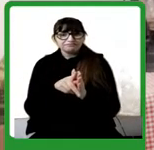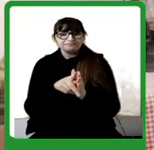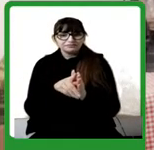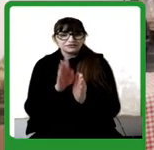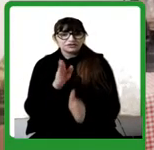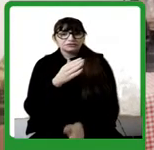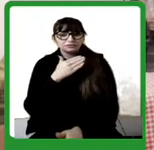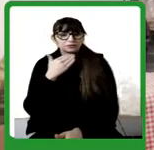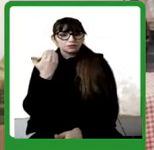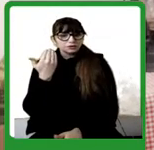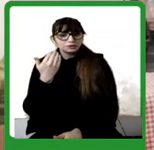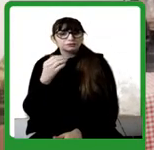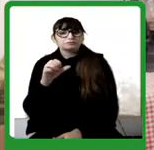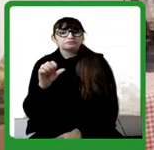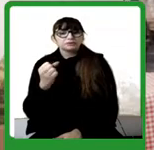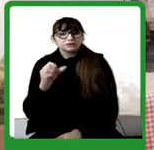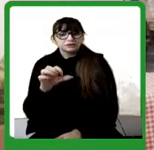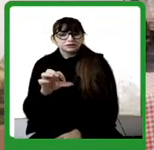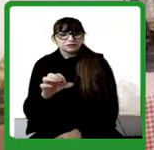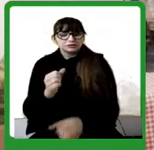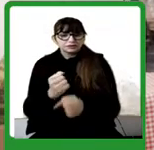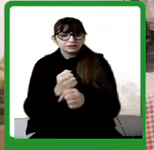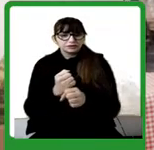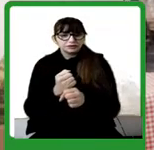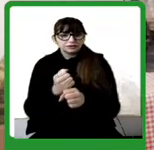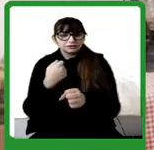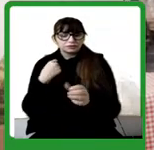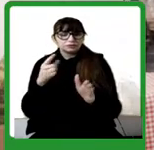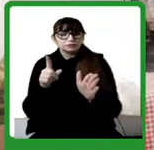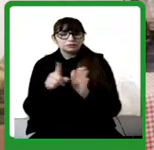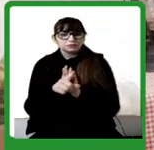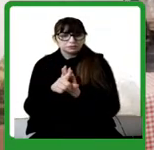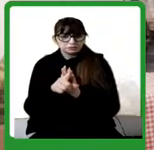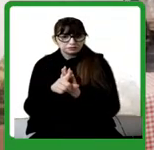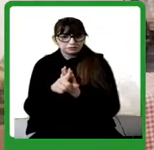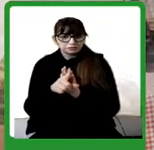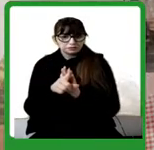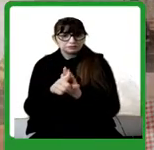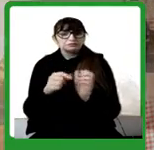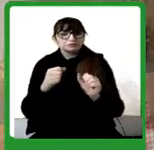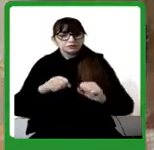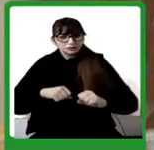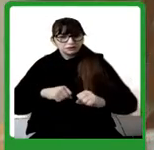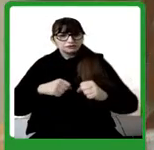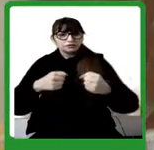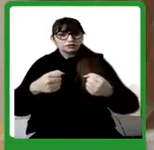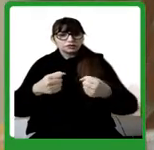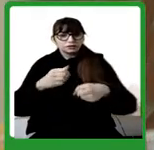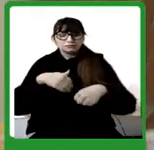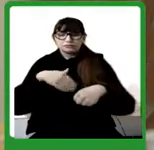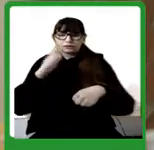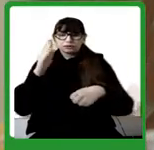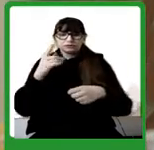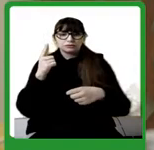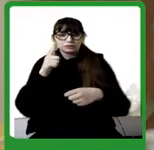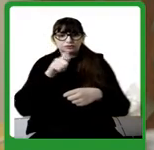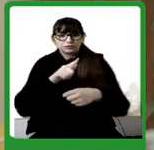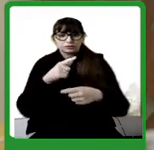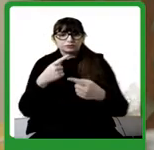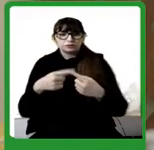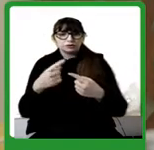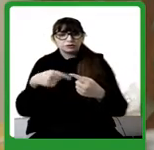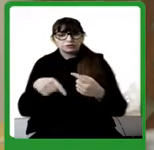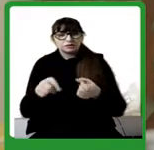cara. Será que nós... Eu me pergunto isso, né, cara? Nós vamos ter que se esforçar e fazer muita coisa pra nós conseguir... Nós estamos muito estressados, gente. Nós